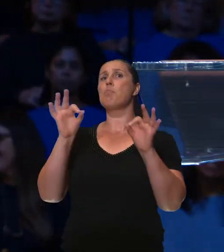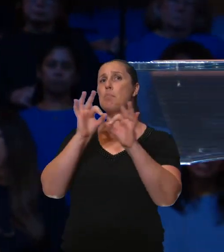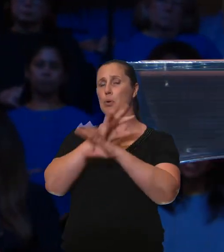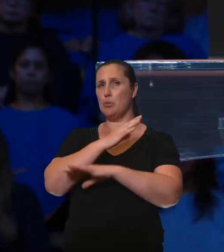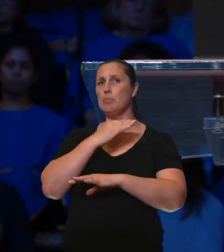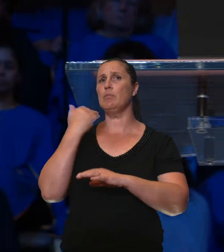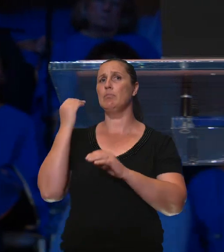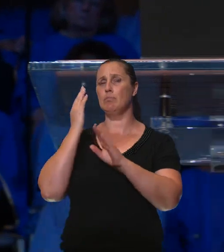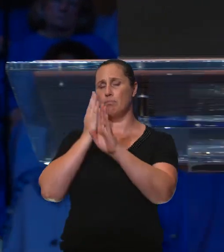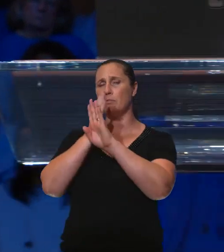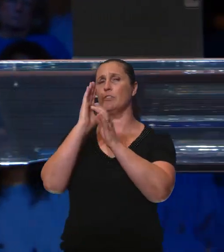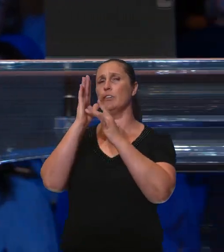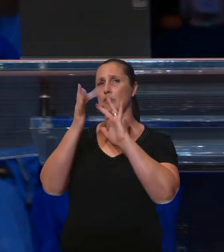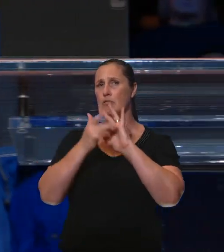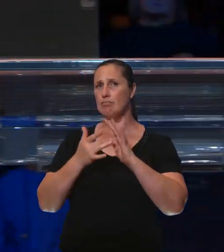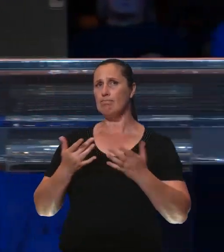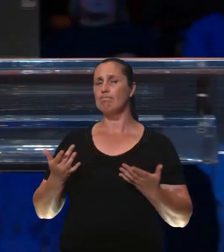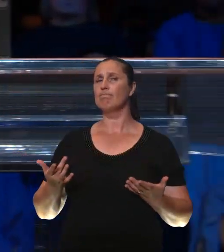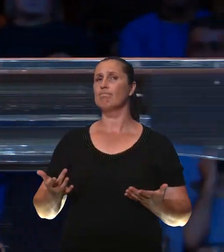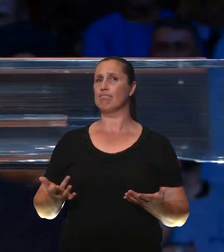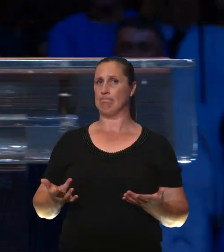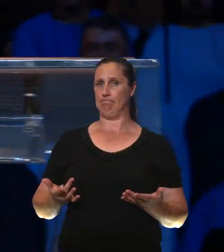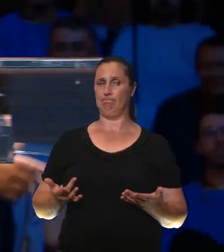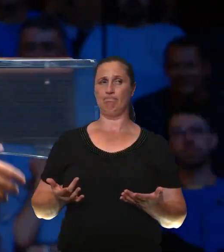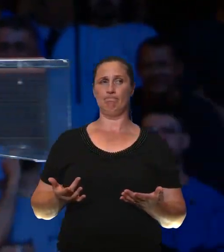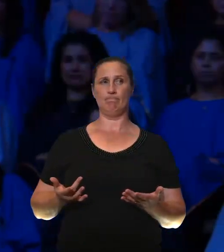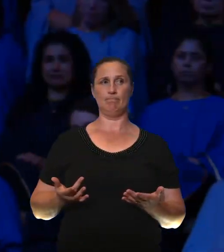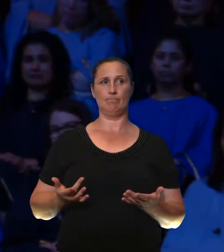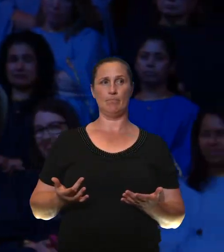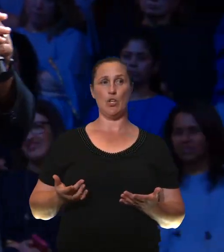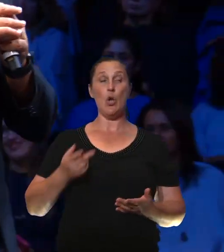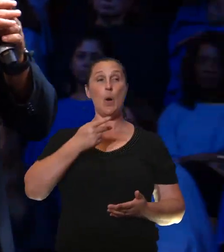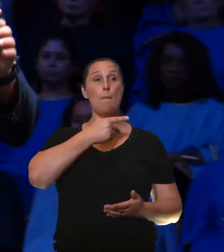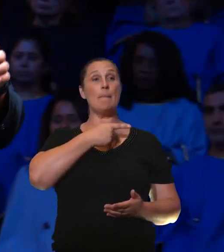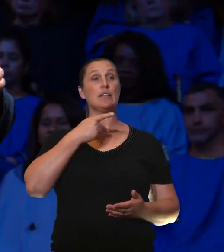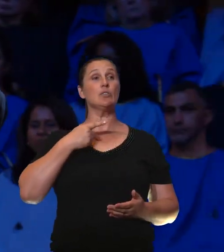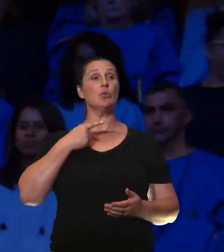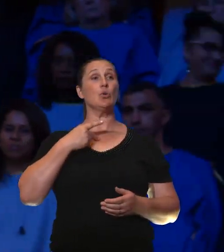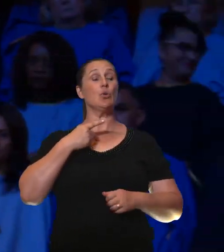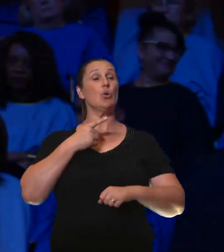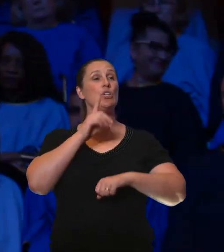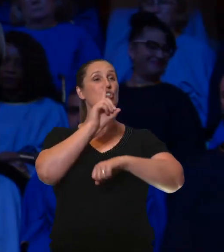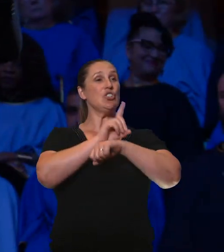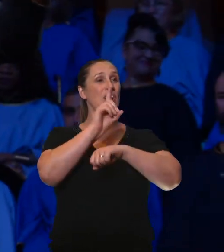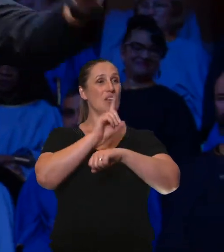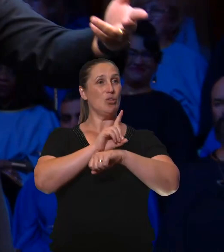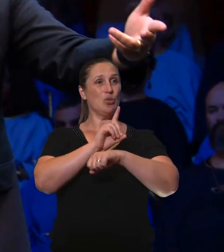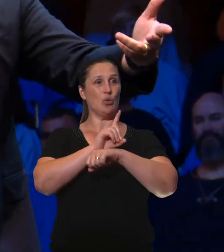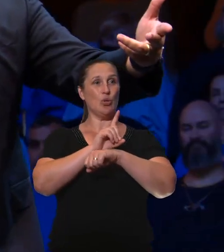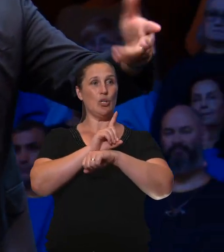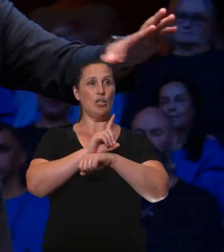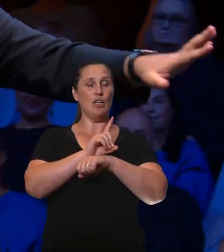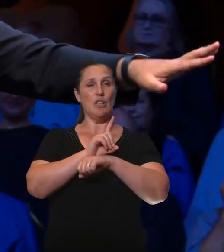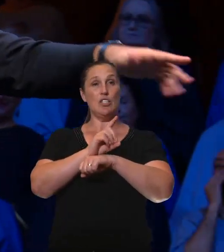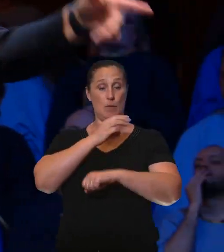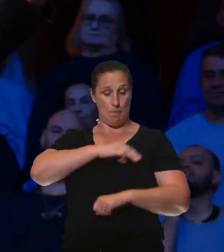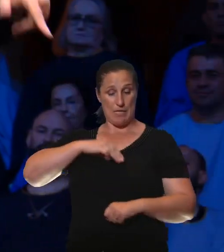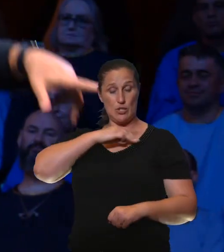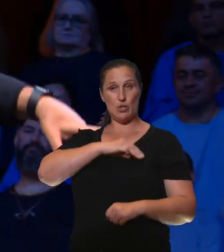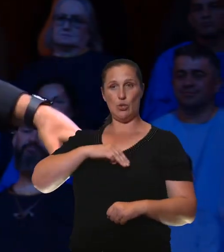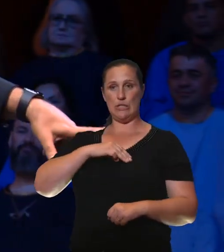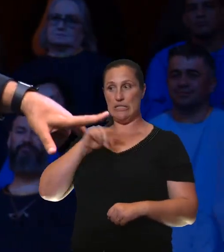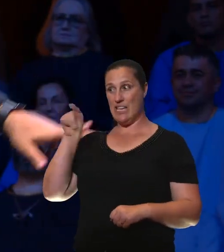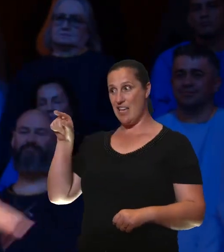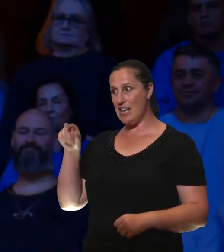O nosso pastor, diretor de missões, é mais metido a valente do que eu, mas ali eu vi que ele